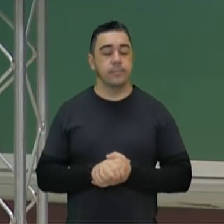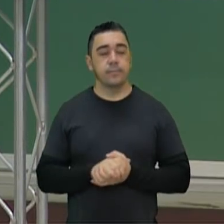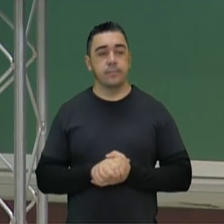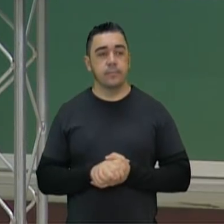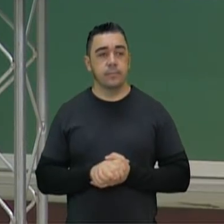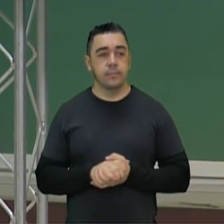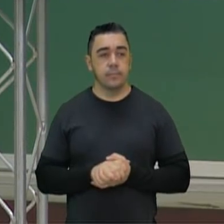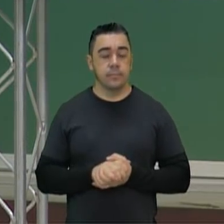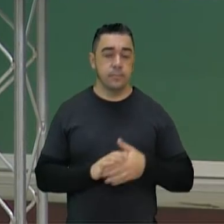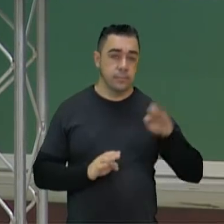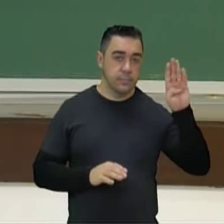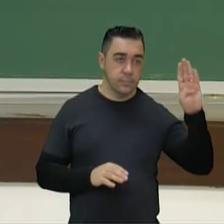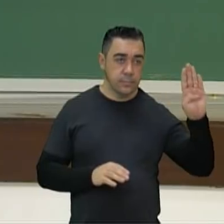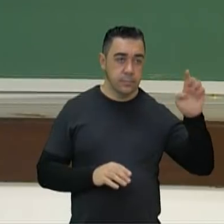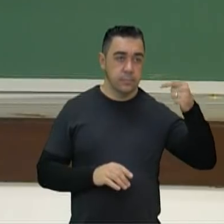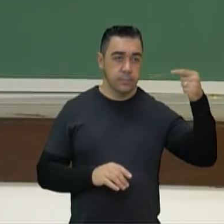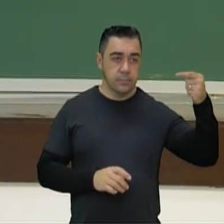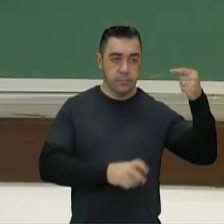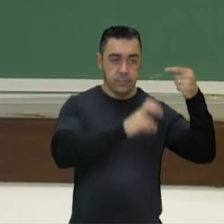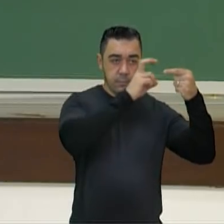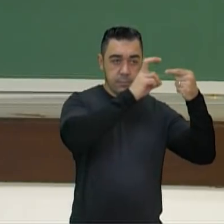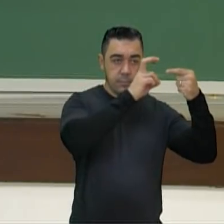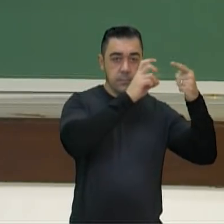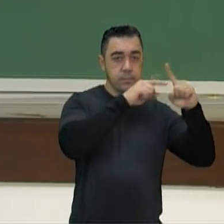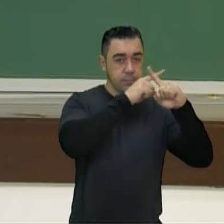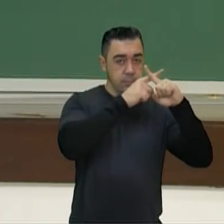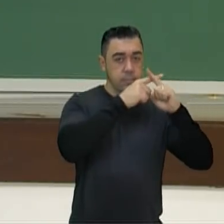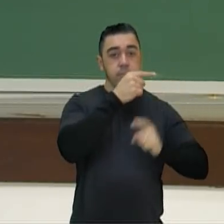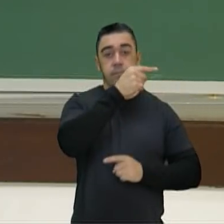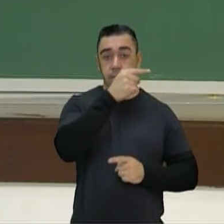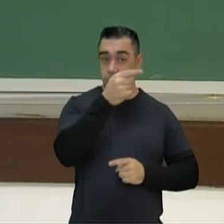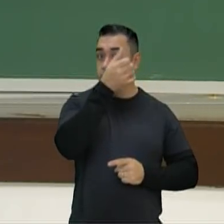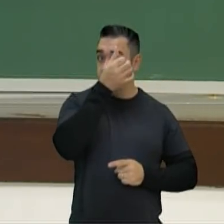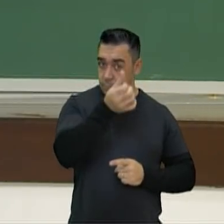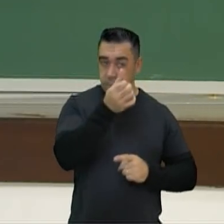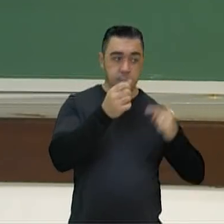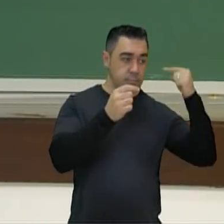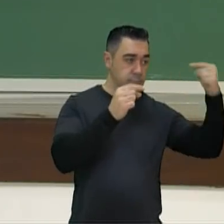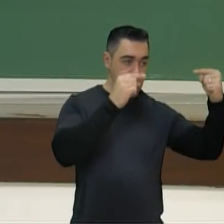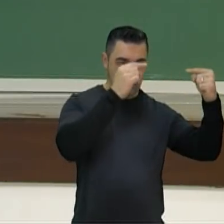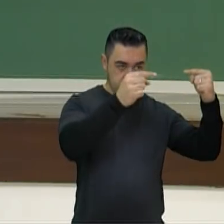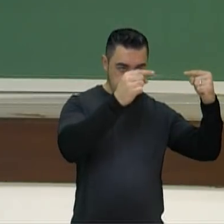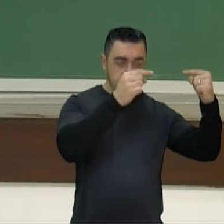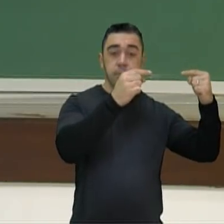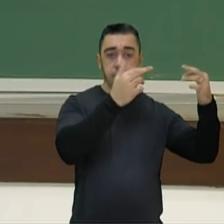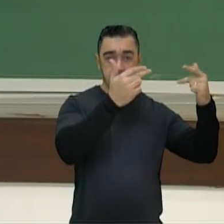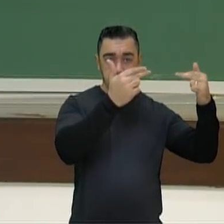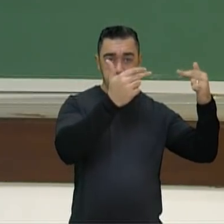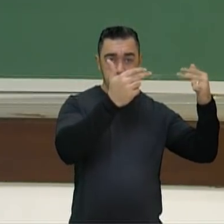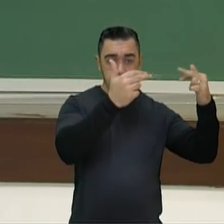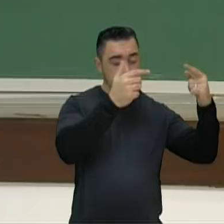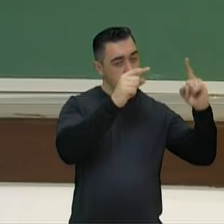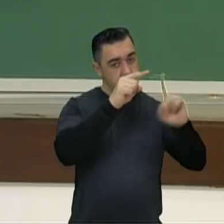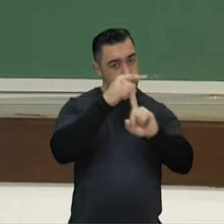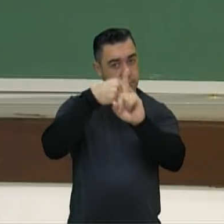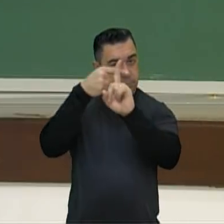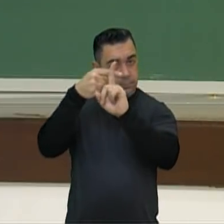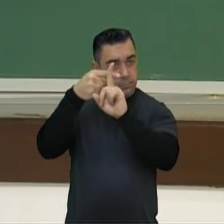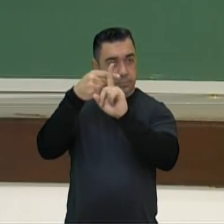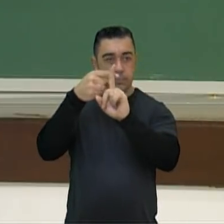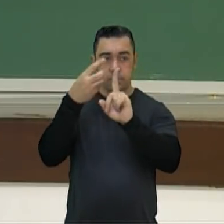negativo. Letra B, menos 5 multiplicado por menos 6, jogo dos sinais.